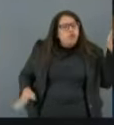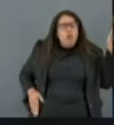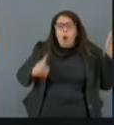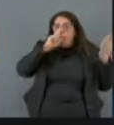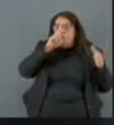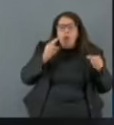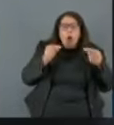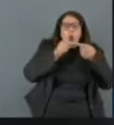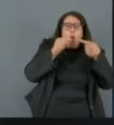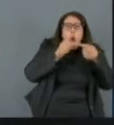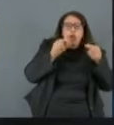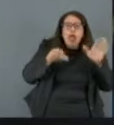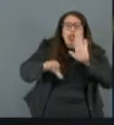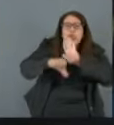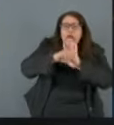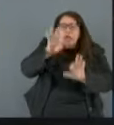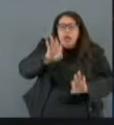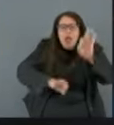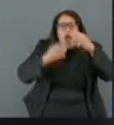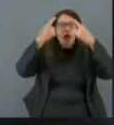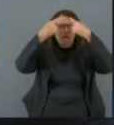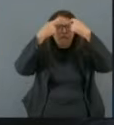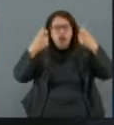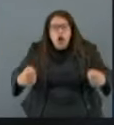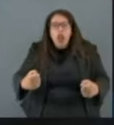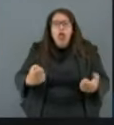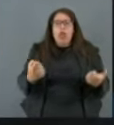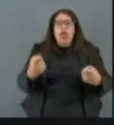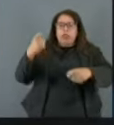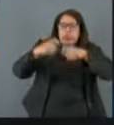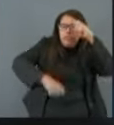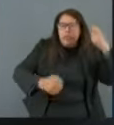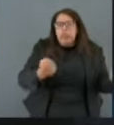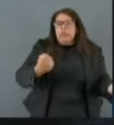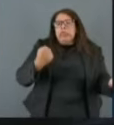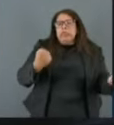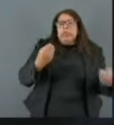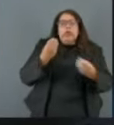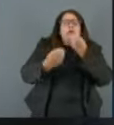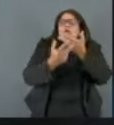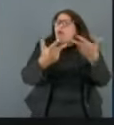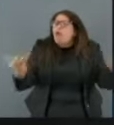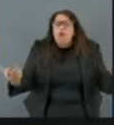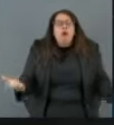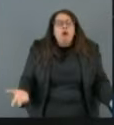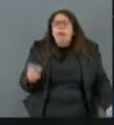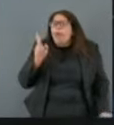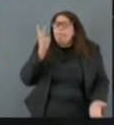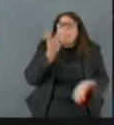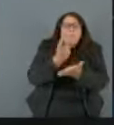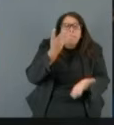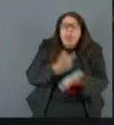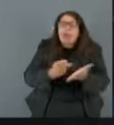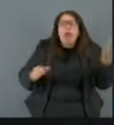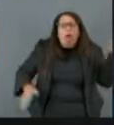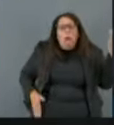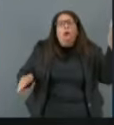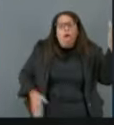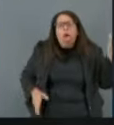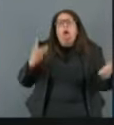com vinculação a crimes violentos, até casos de estupros, e principalmente criminosos reiterados, até mesmo por pequenos delitos,